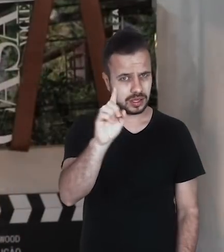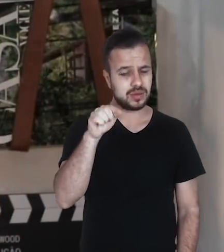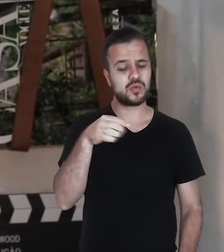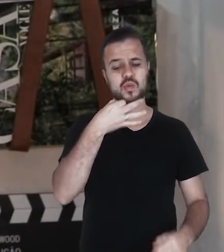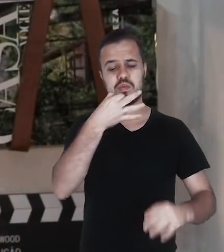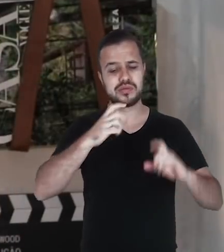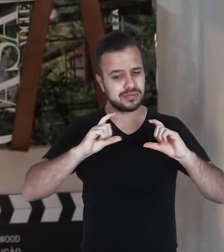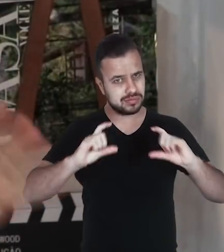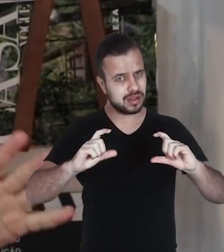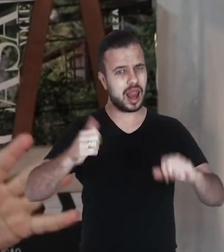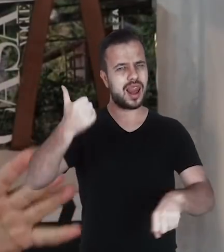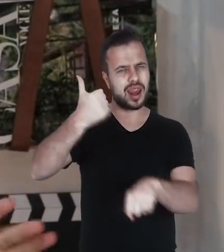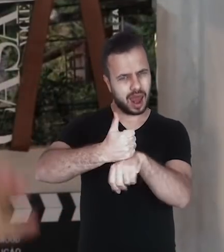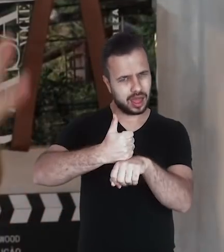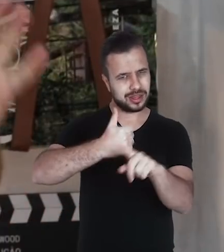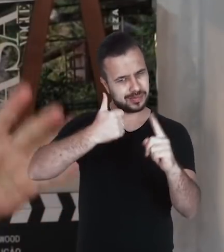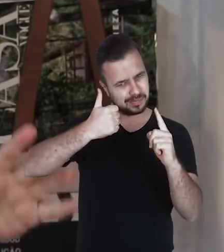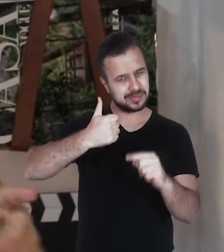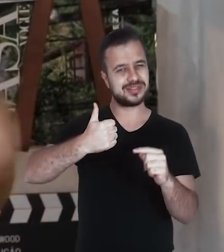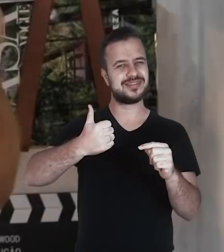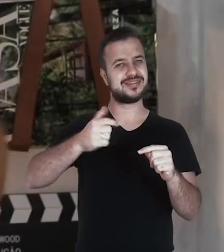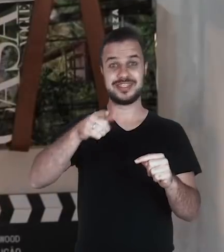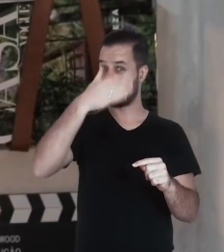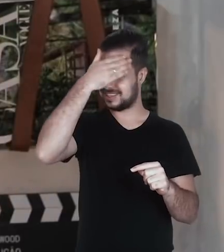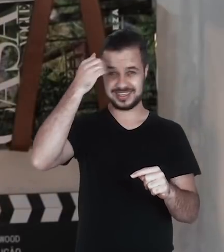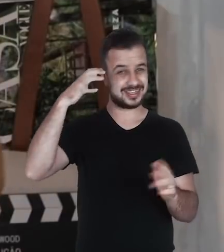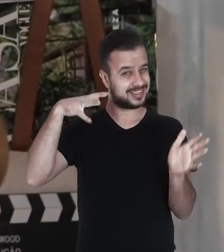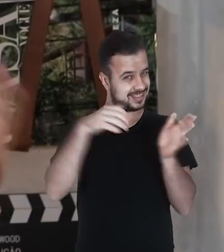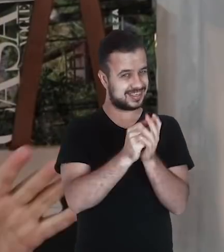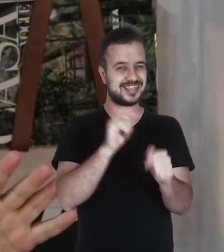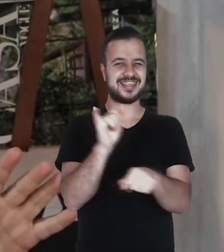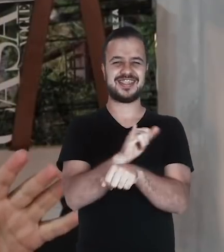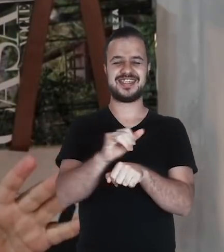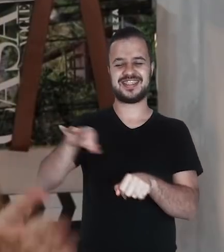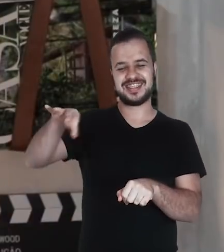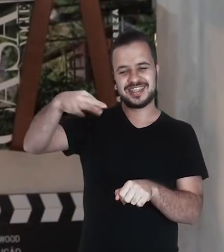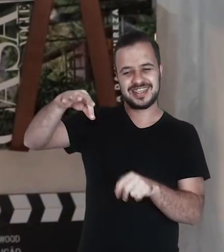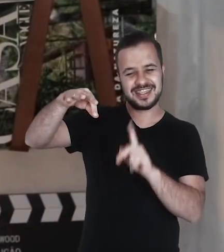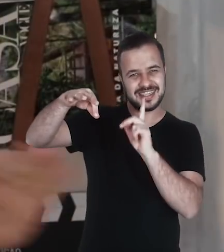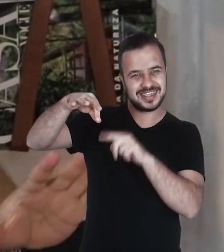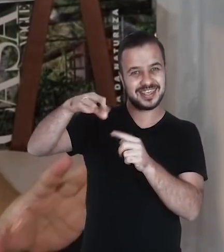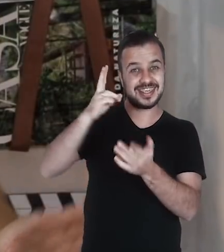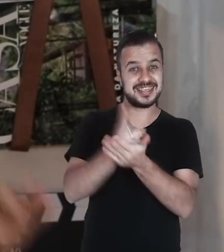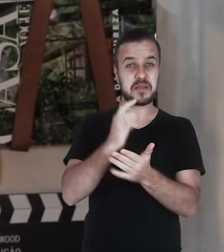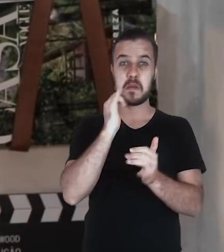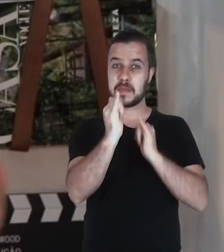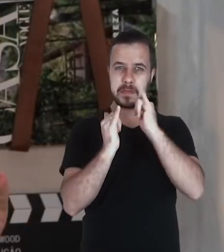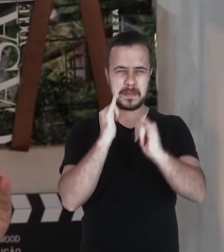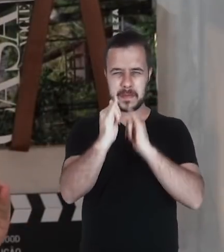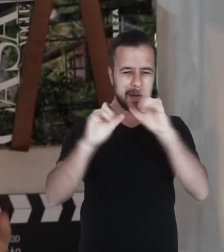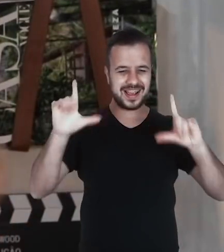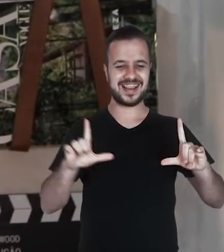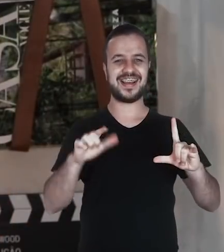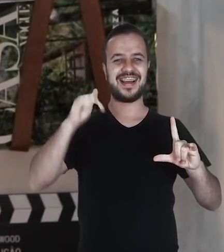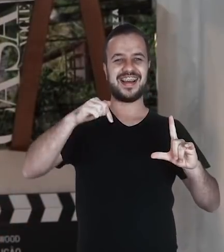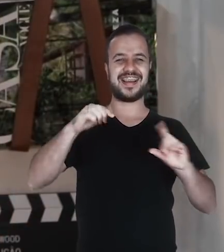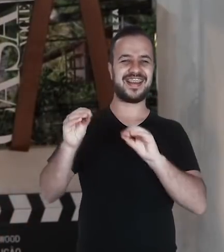deixa aqui o seu comentário, o seu like e não esqueça de se inscrever e ativar as notificações para você não perder nenhuma das